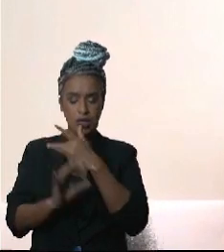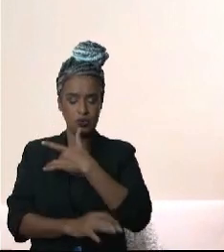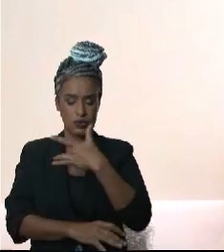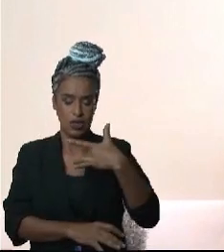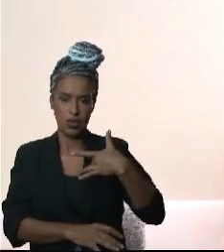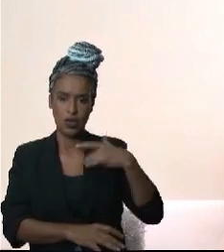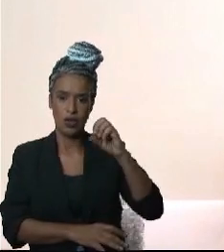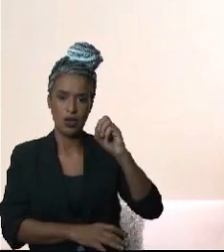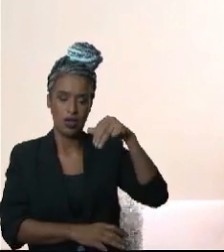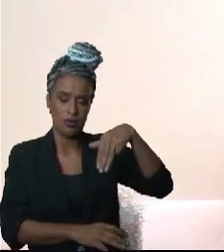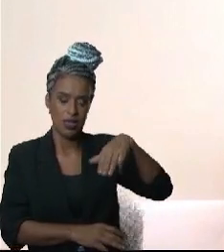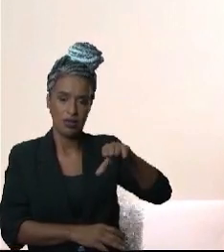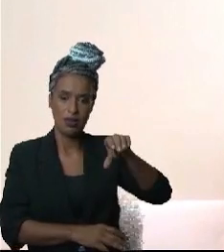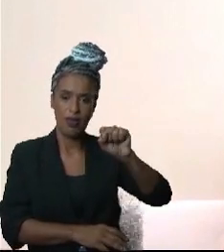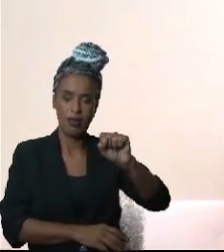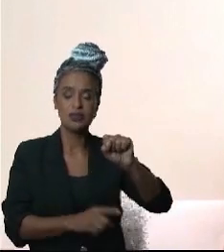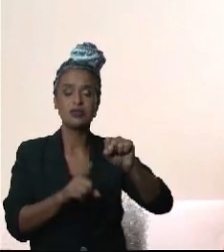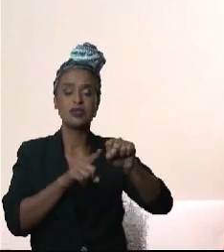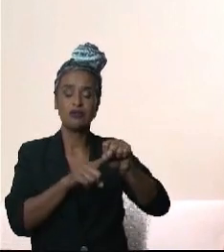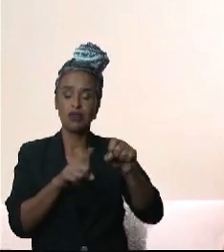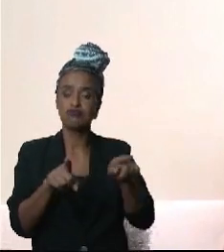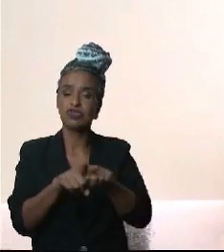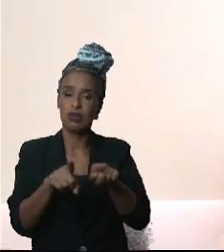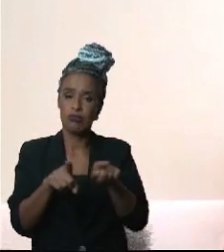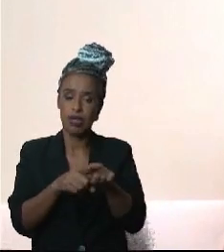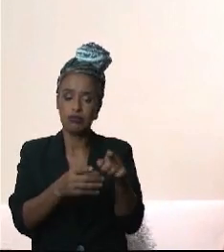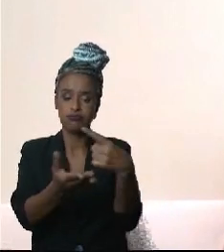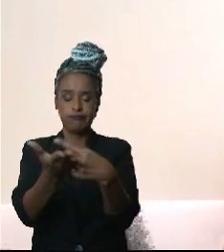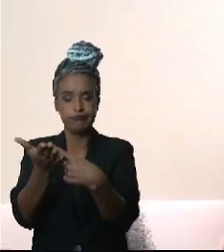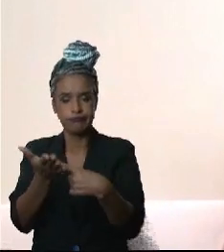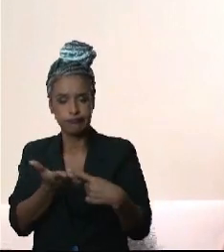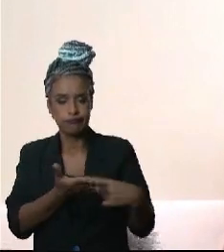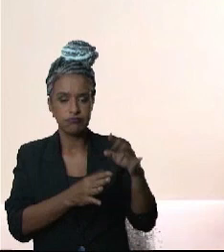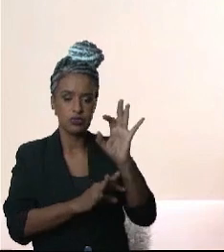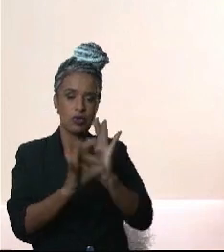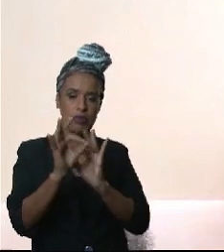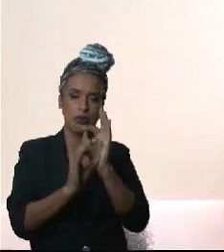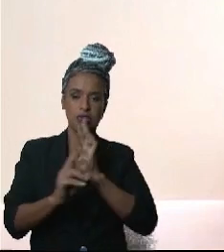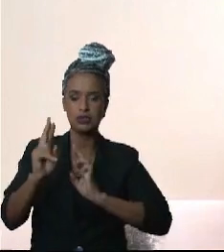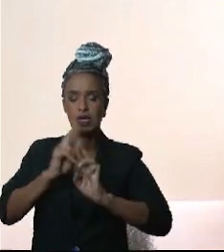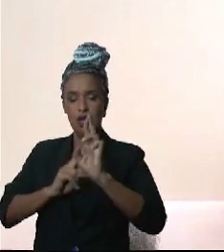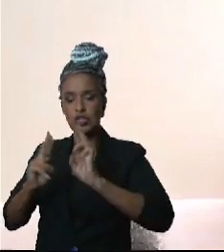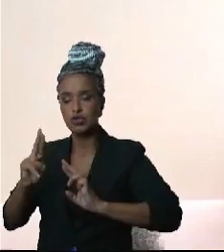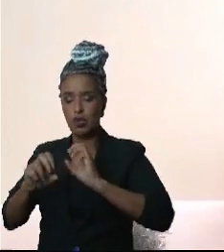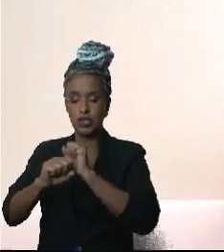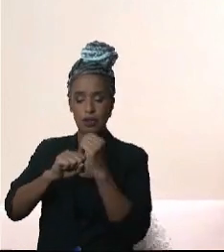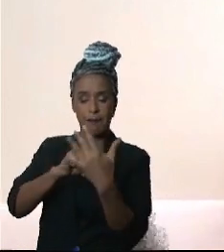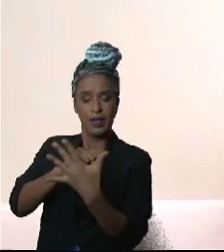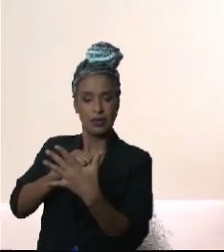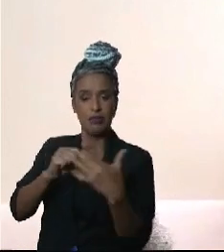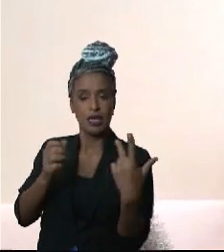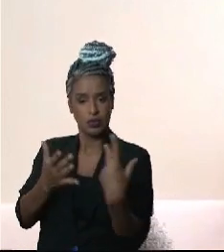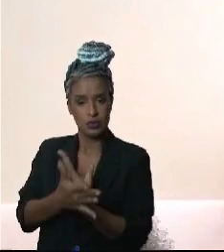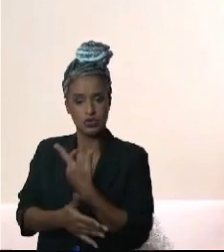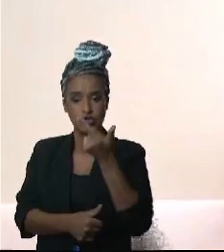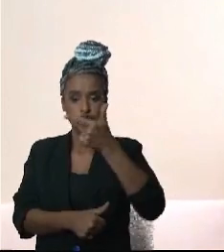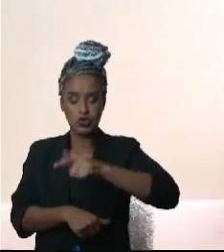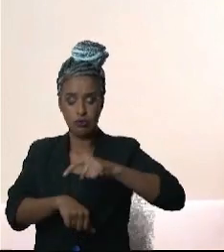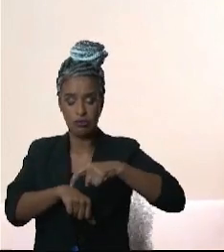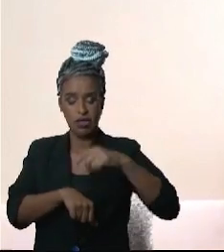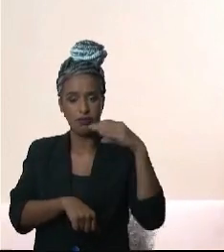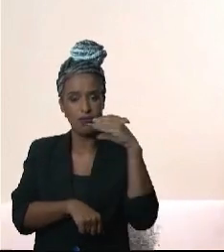Saúde. Nós promovemos um acordo mundial a respeito de preparação e resposta às pandemias, e também